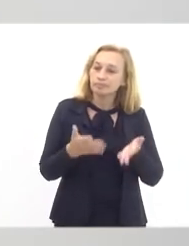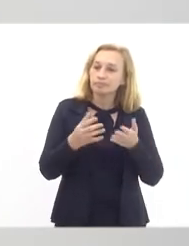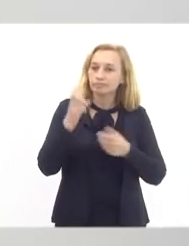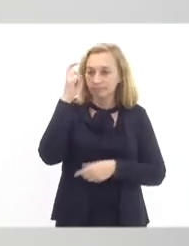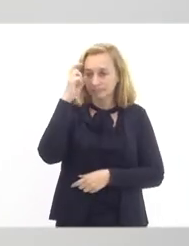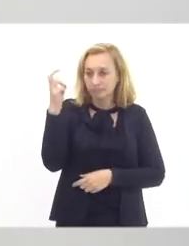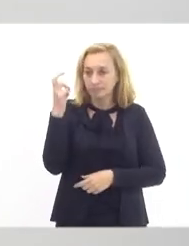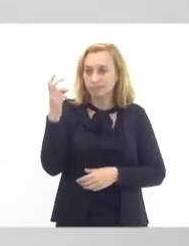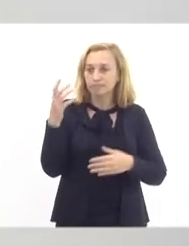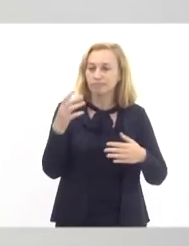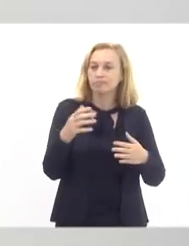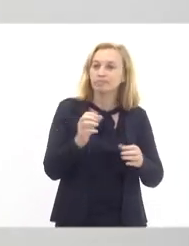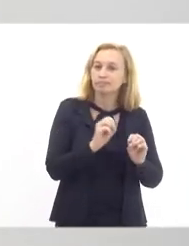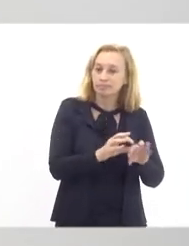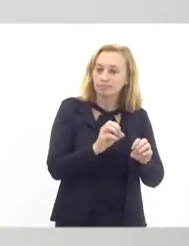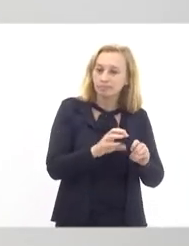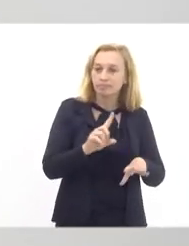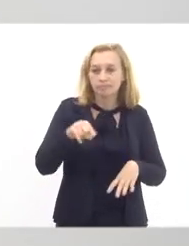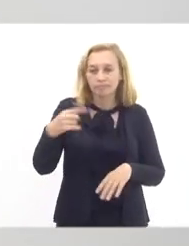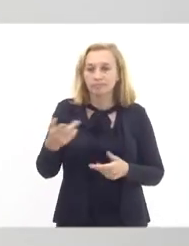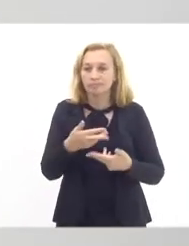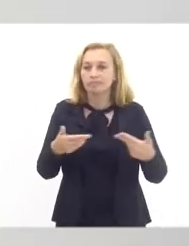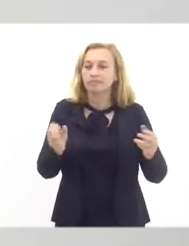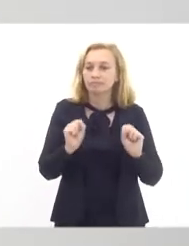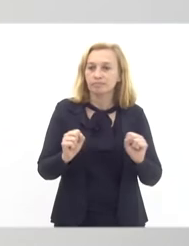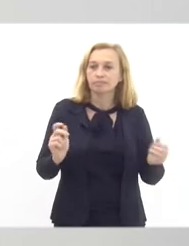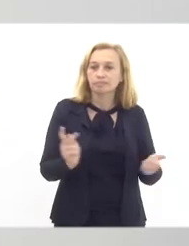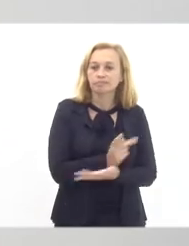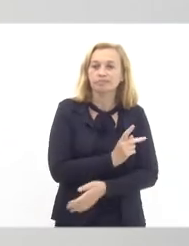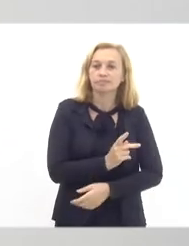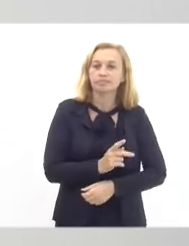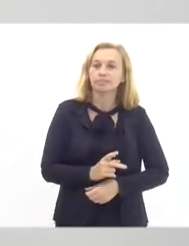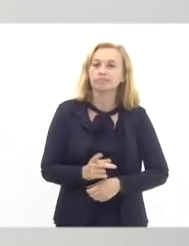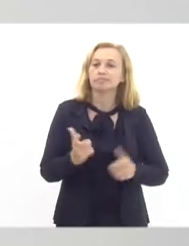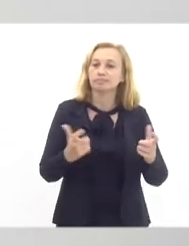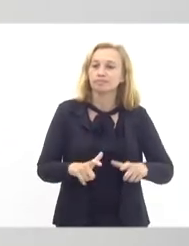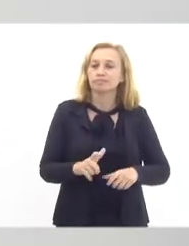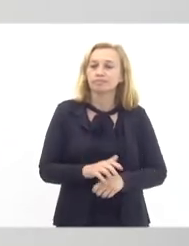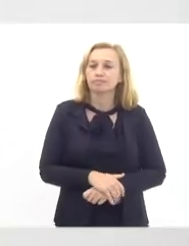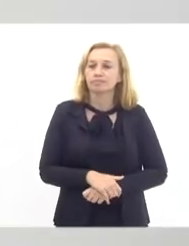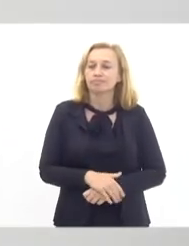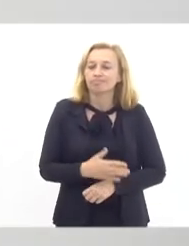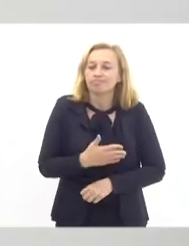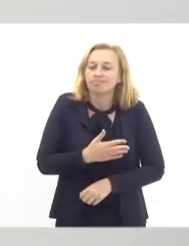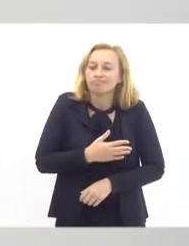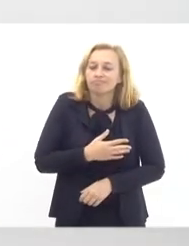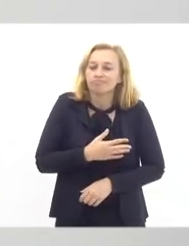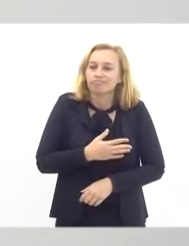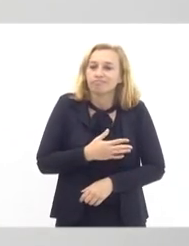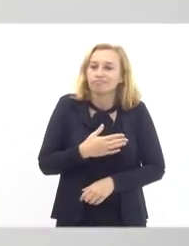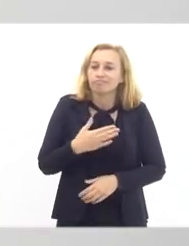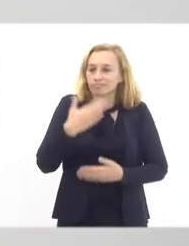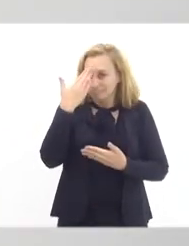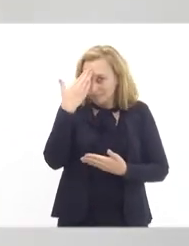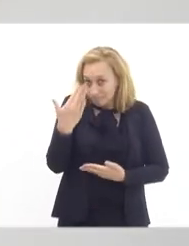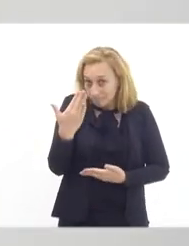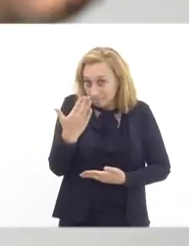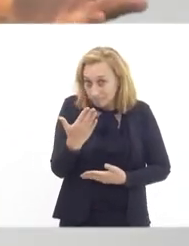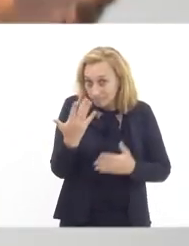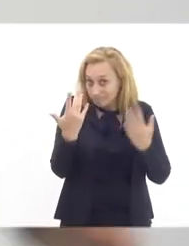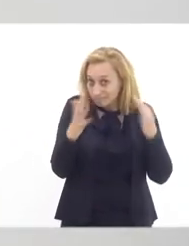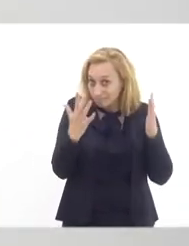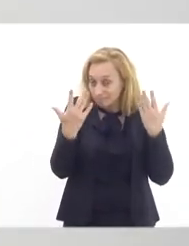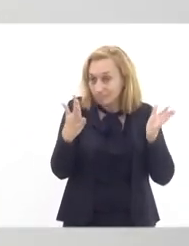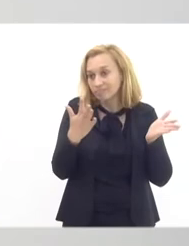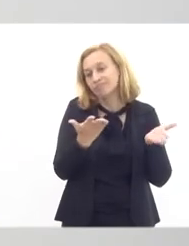culturais, educacionais e tanta coisa boa que pode ser fomentada naquela região. De coração, fica aqui meu agradecimento,